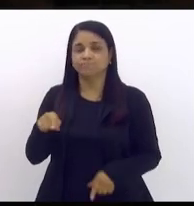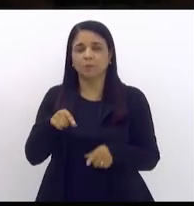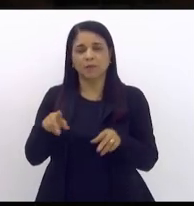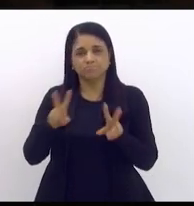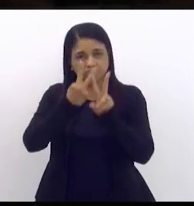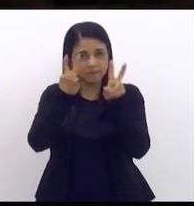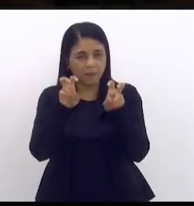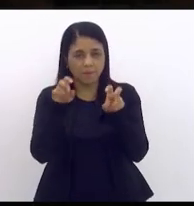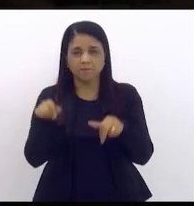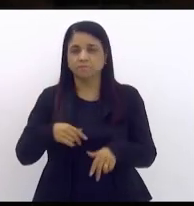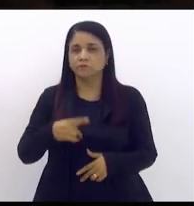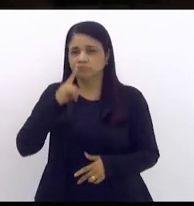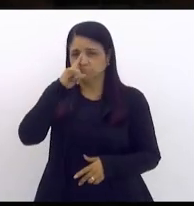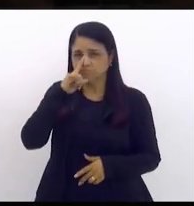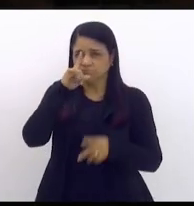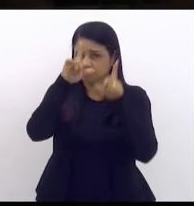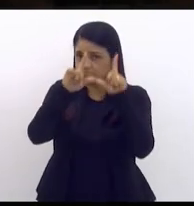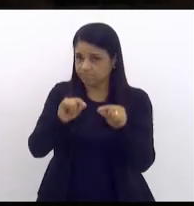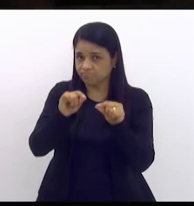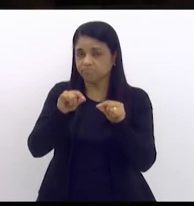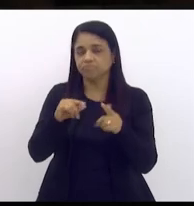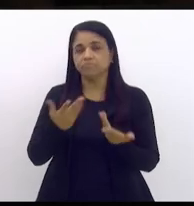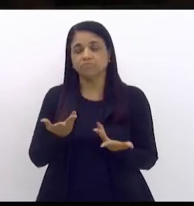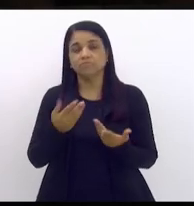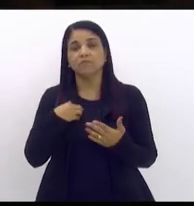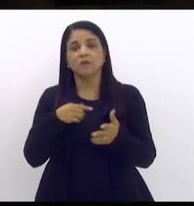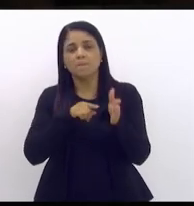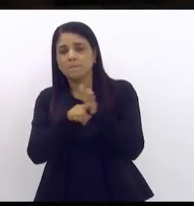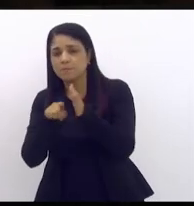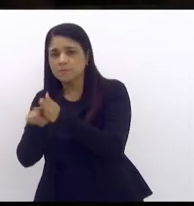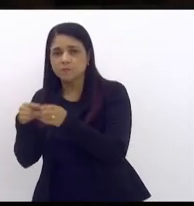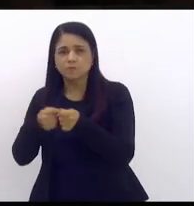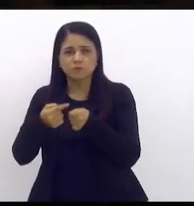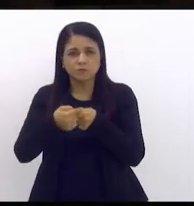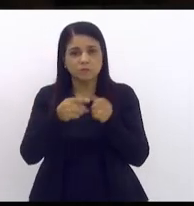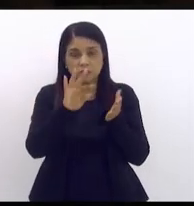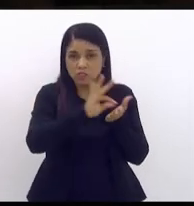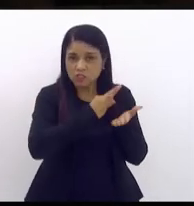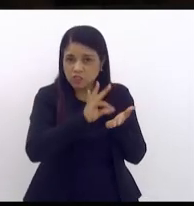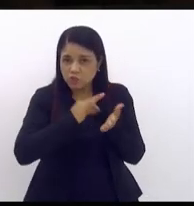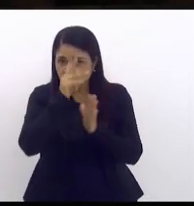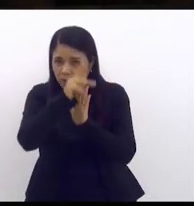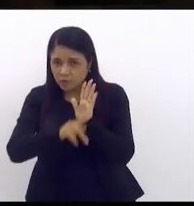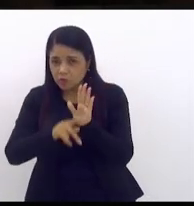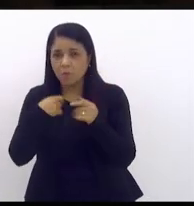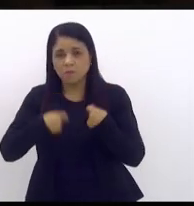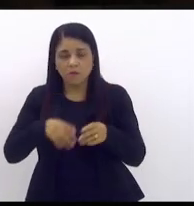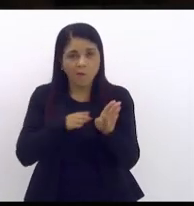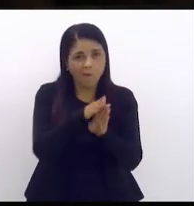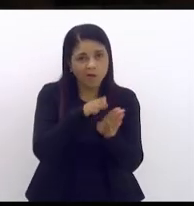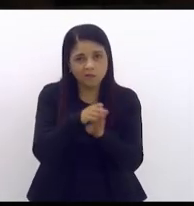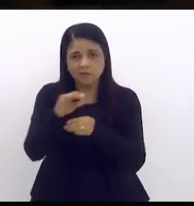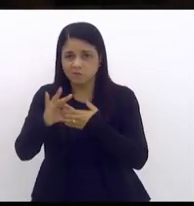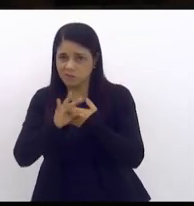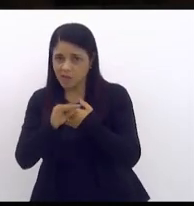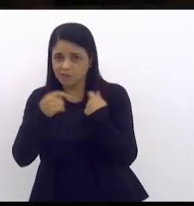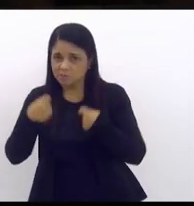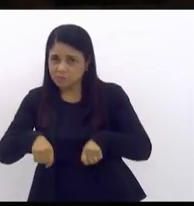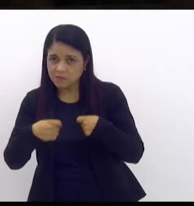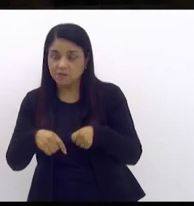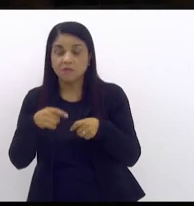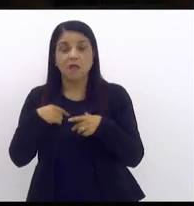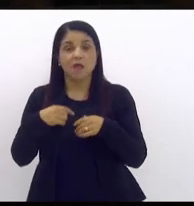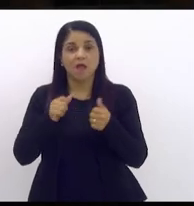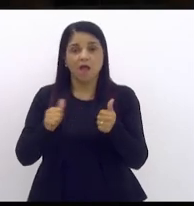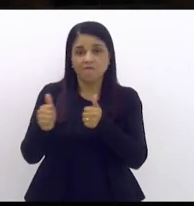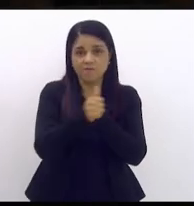prevenção à tragédia. Então, oficiei os municípios perguntando se tinham escrito projetos, se precisavam de orientações técnicas, porque a frente